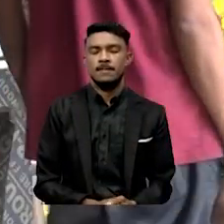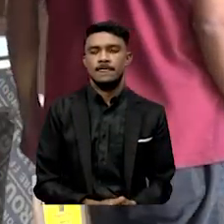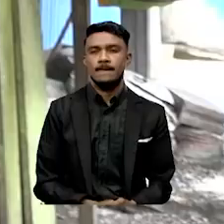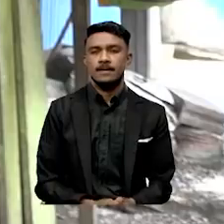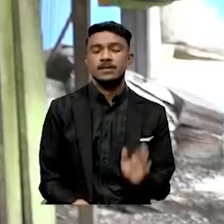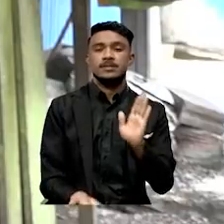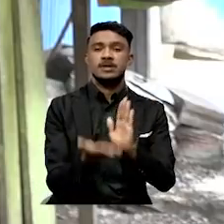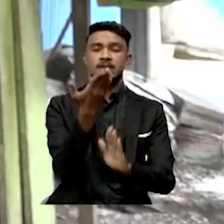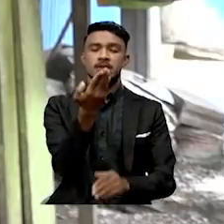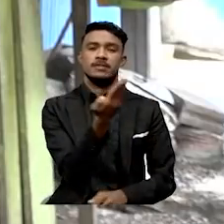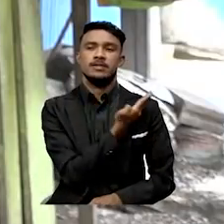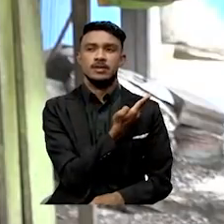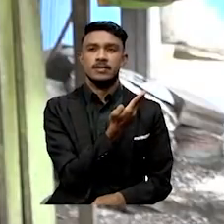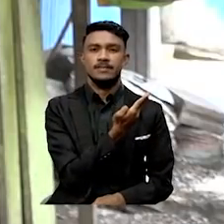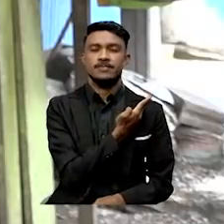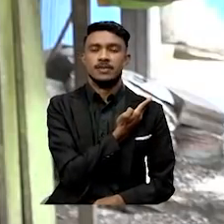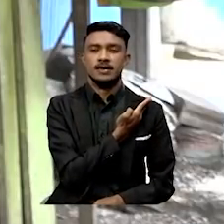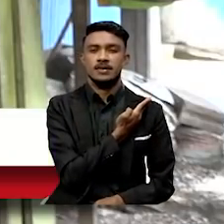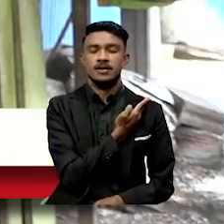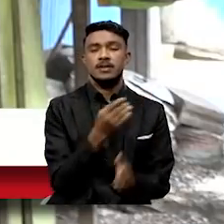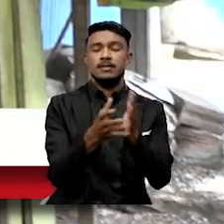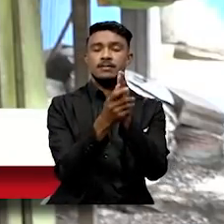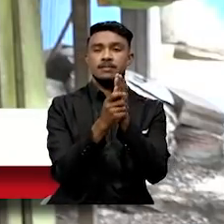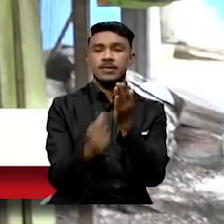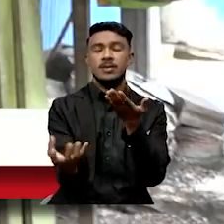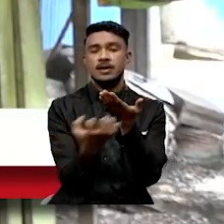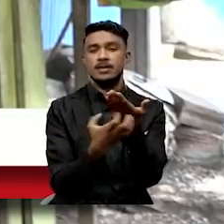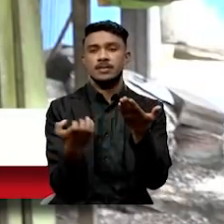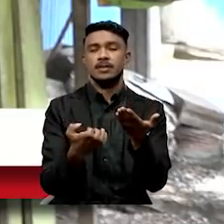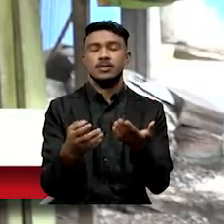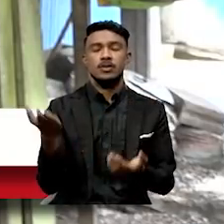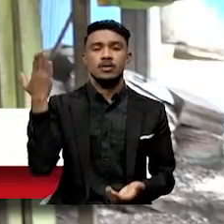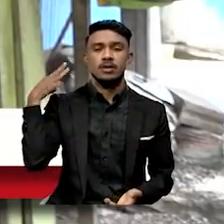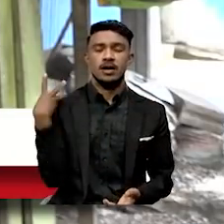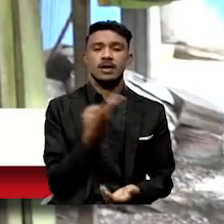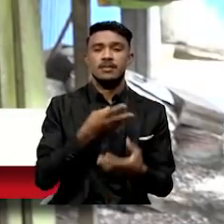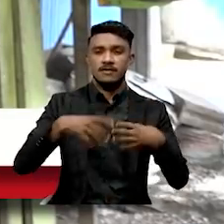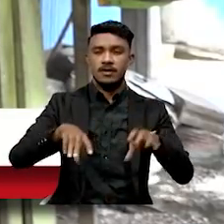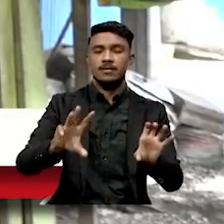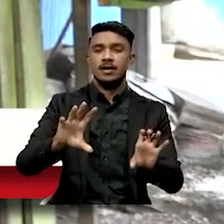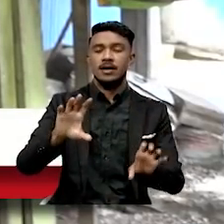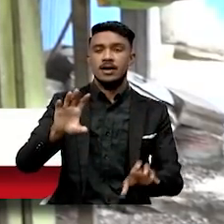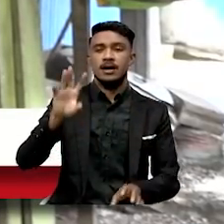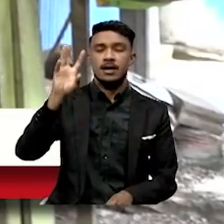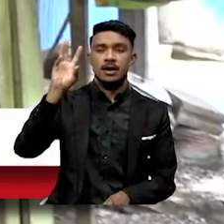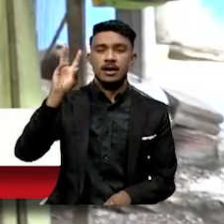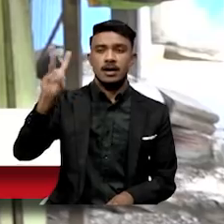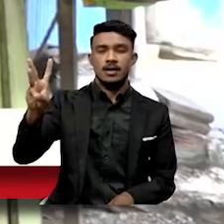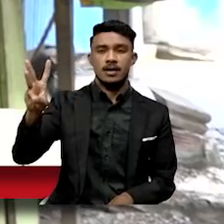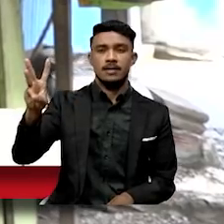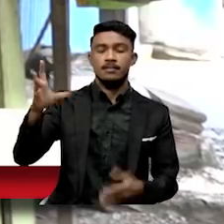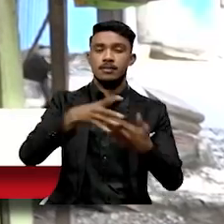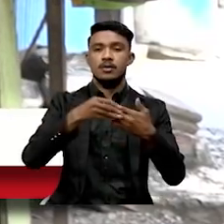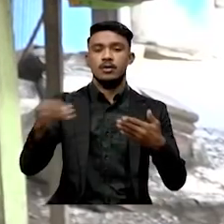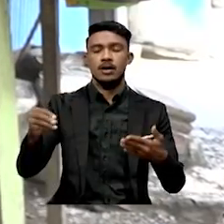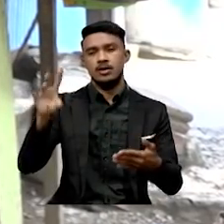kemian itu sebabnya mina agora ulkan paham bahwe 65 saya bahwe 6 dolar bahwe